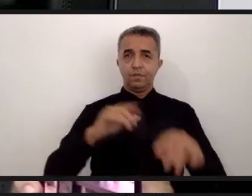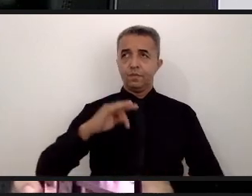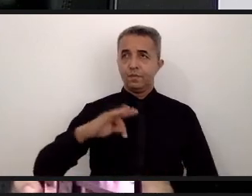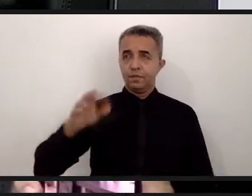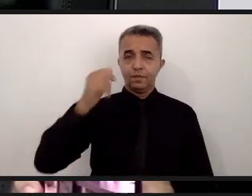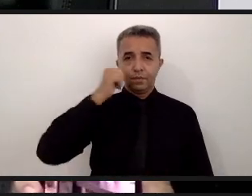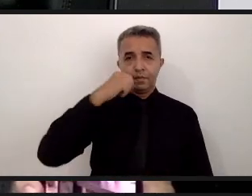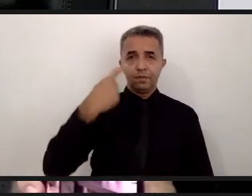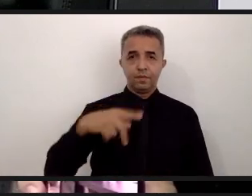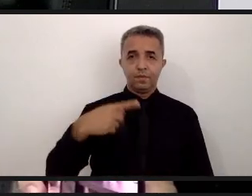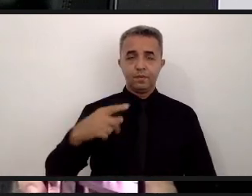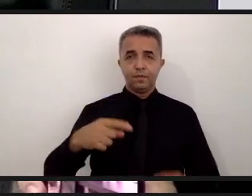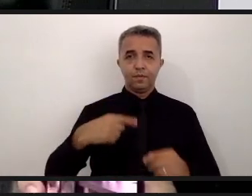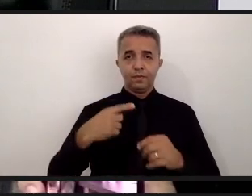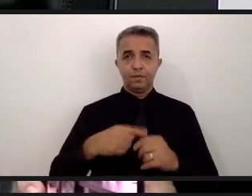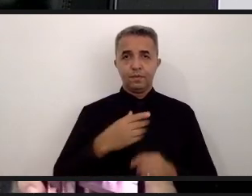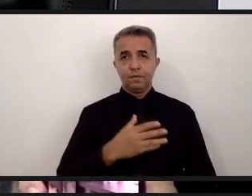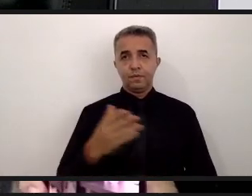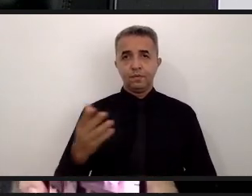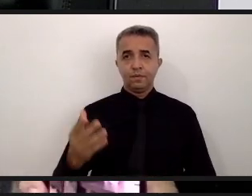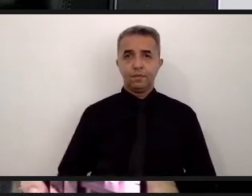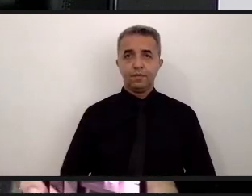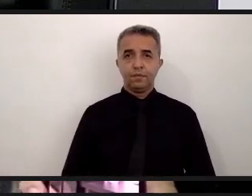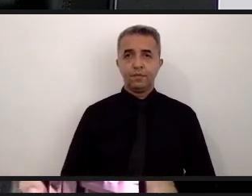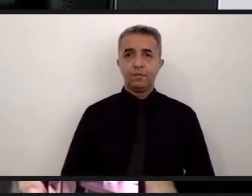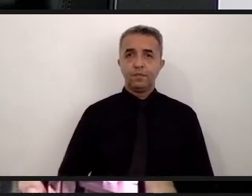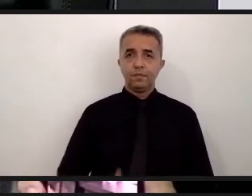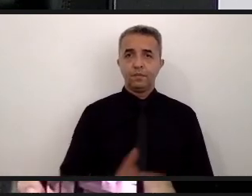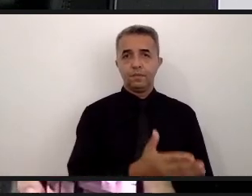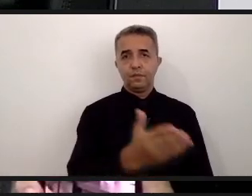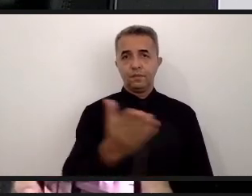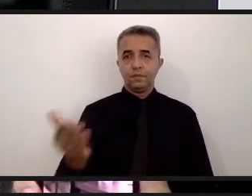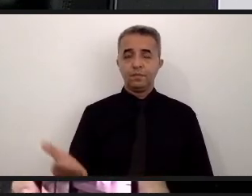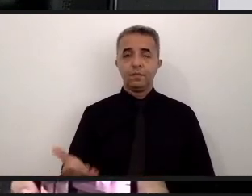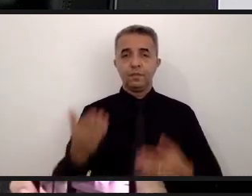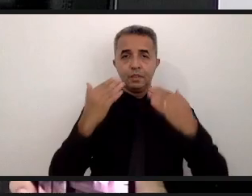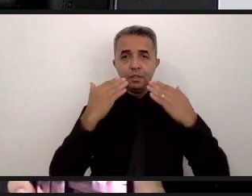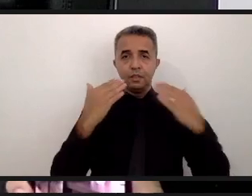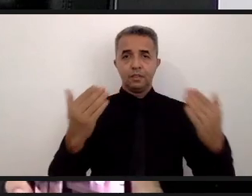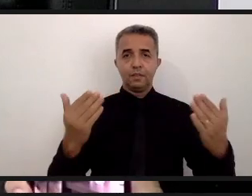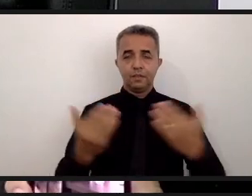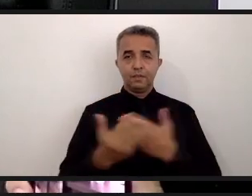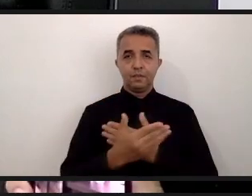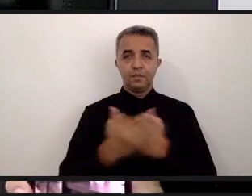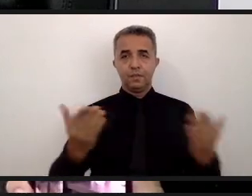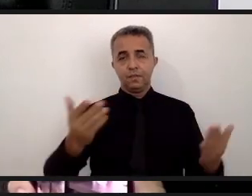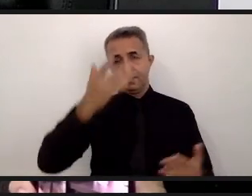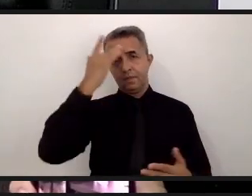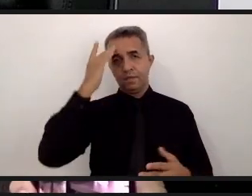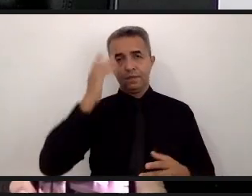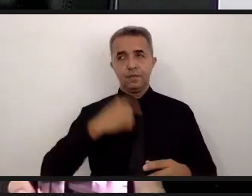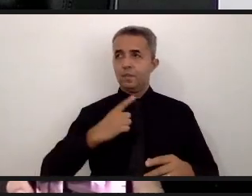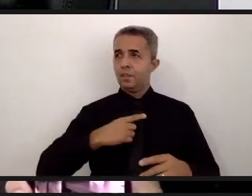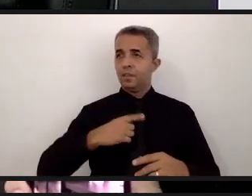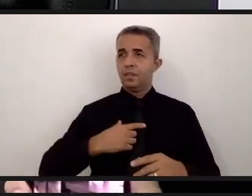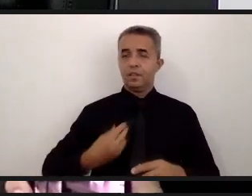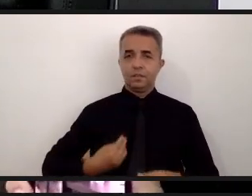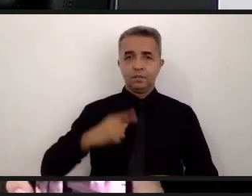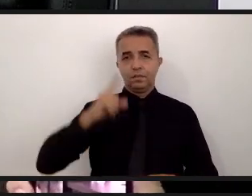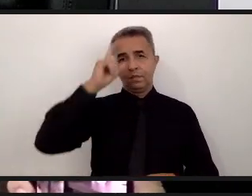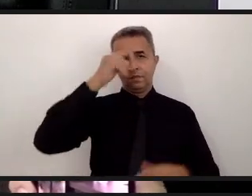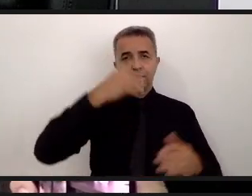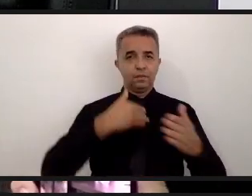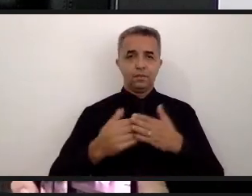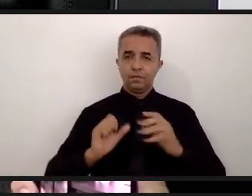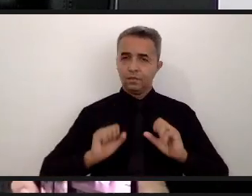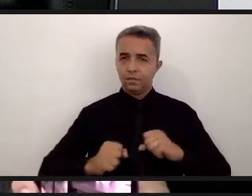dessa cidade, que vocês são um exemplo de resiliência, são exemplos de mulheres virtuosas, vocês